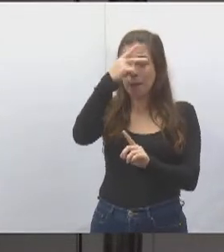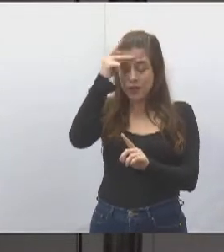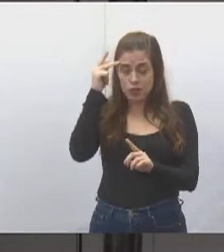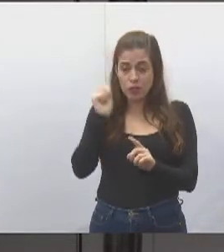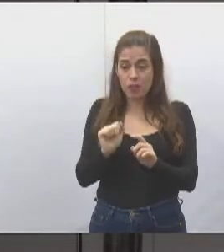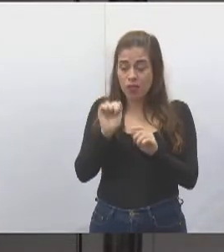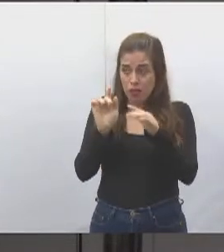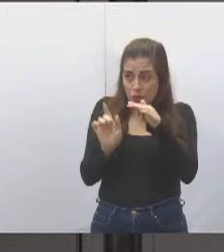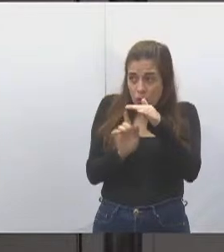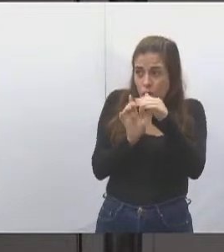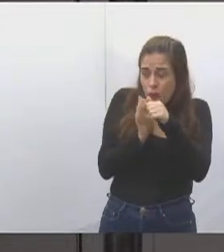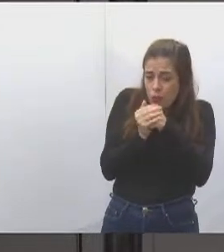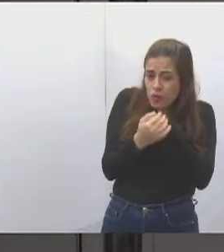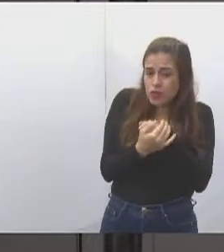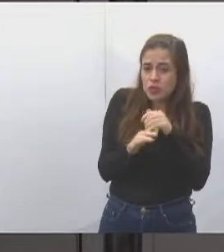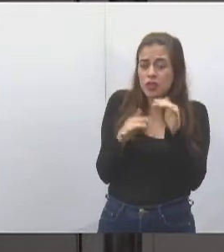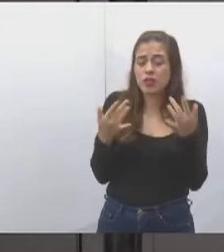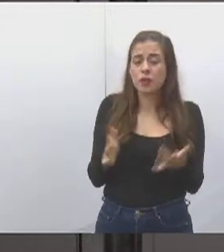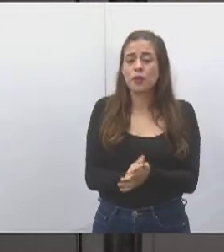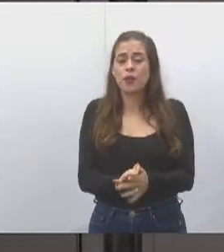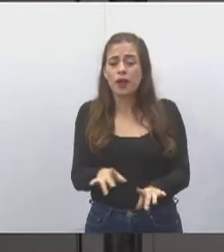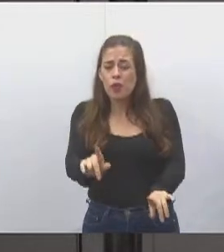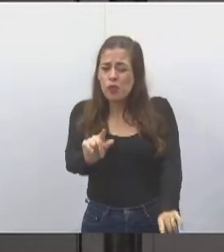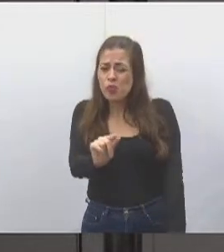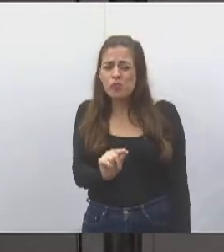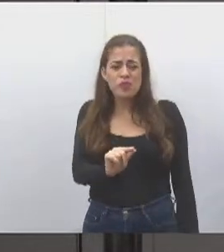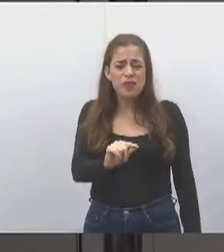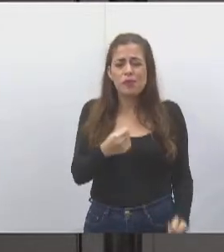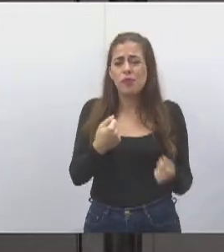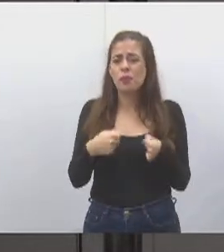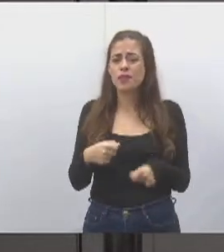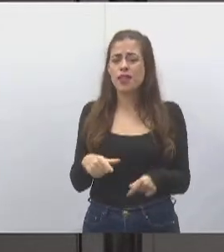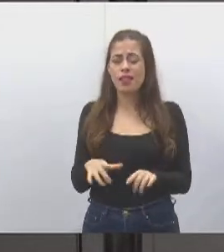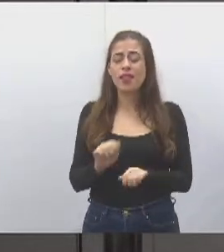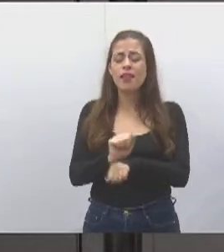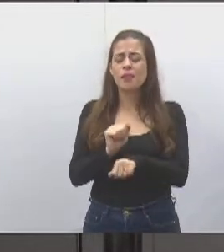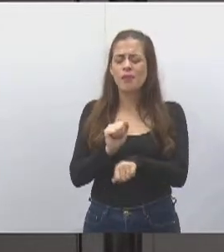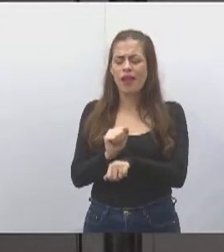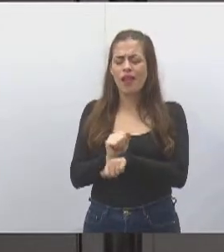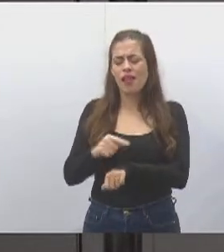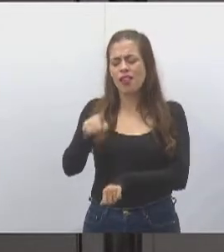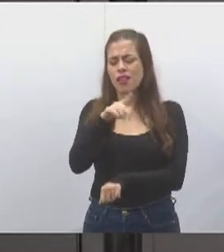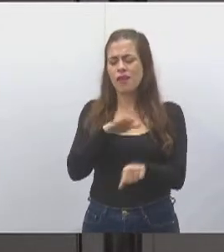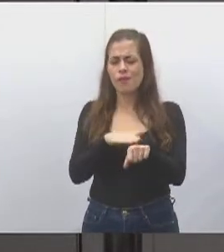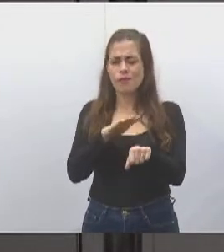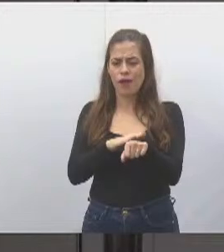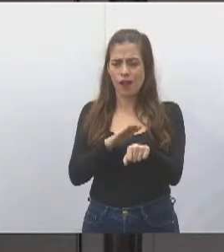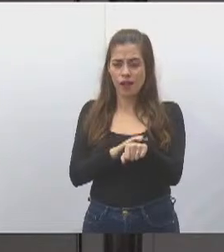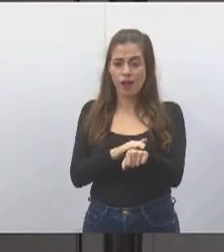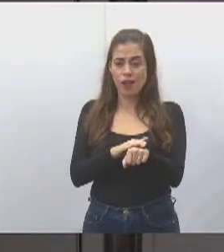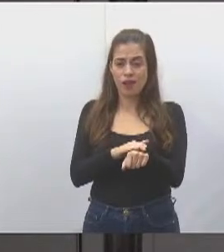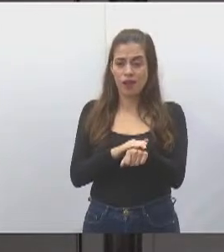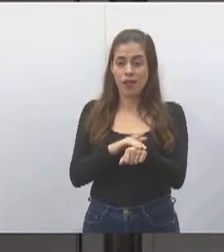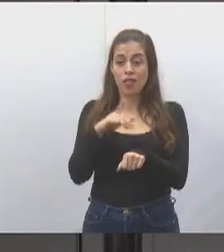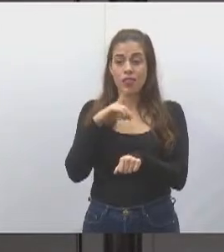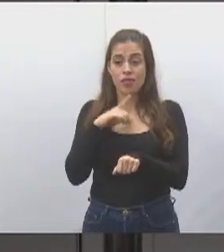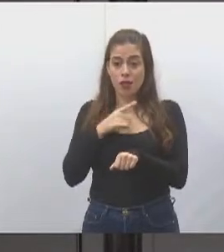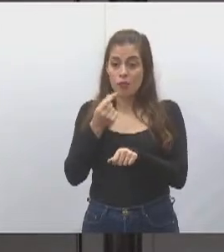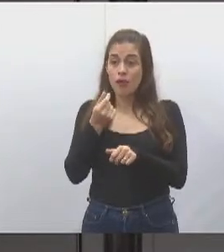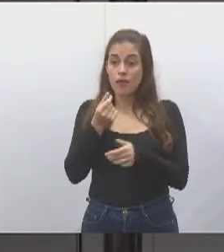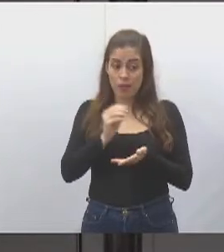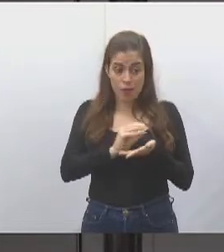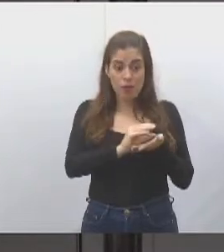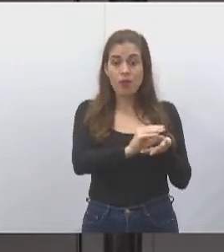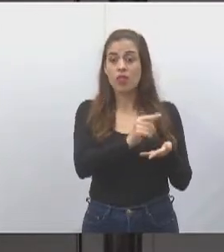se abrigar. Então, eu acho que é o mínimo que a gente espera que vocês façam, pelo menos que tenha uma verba